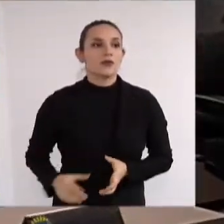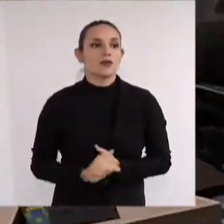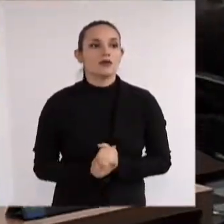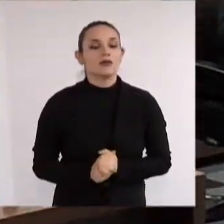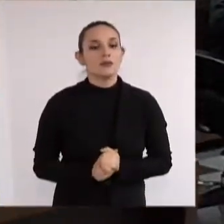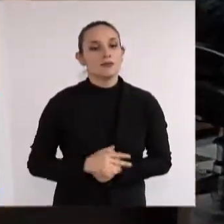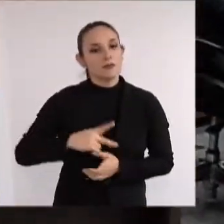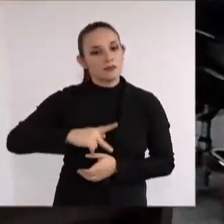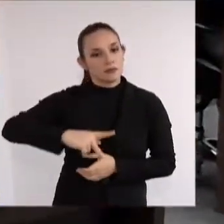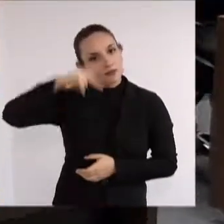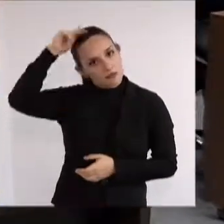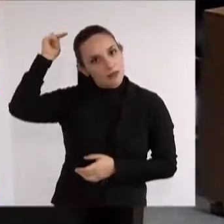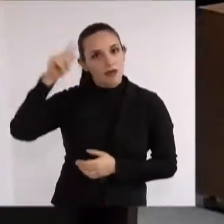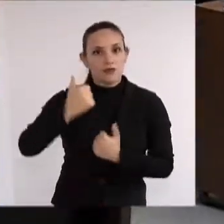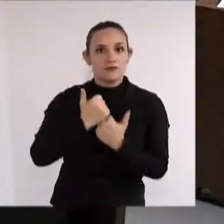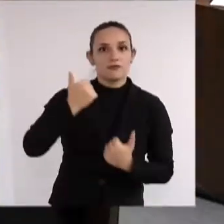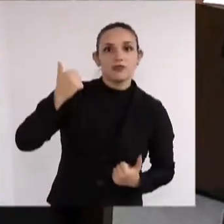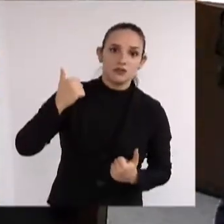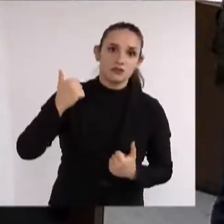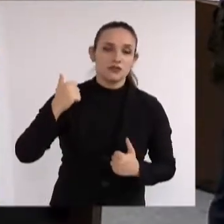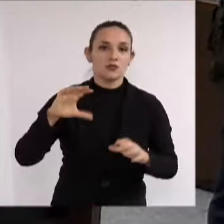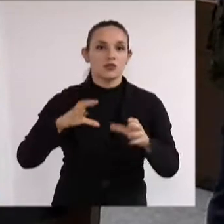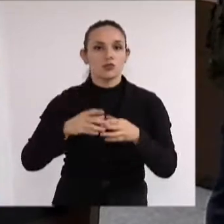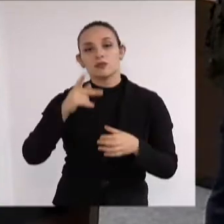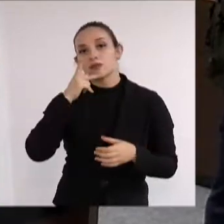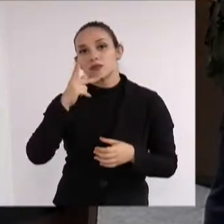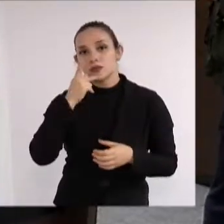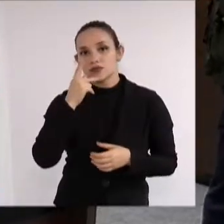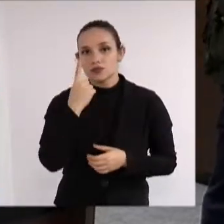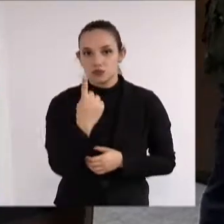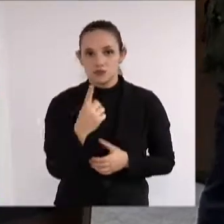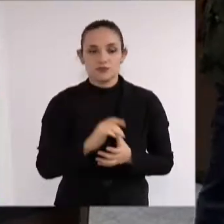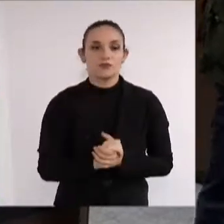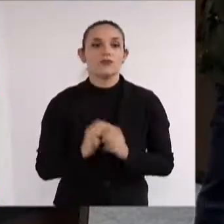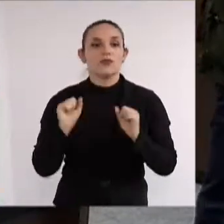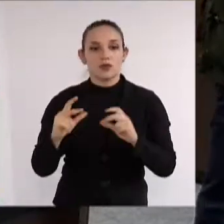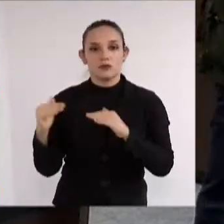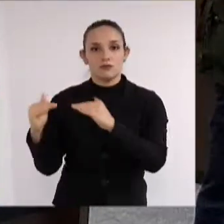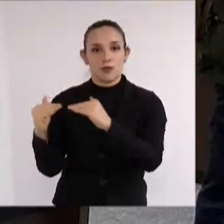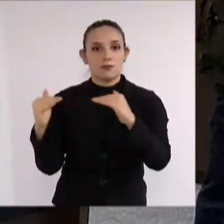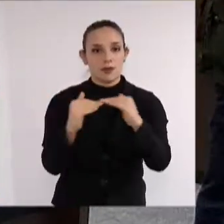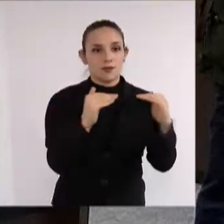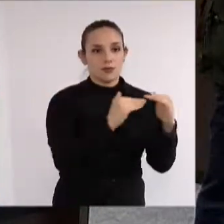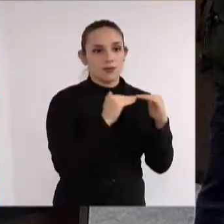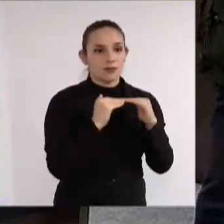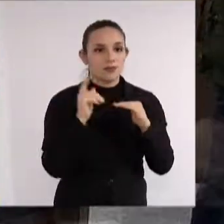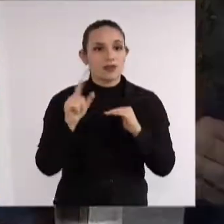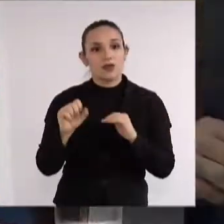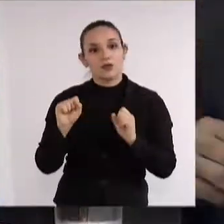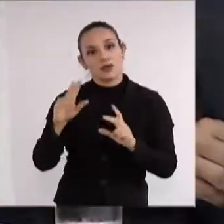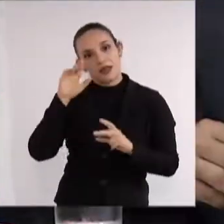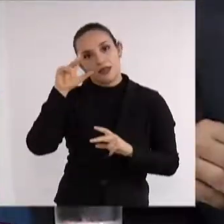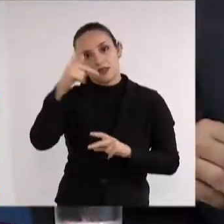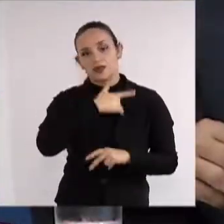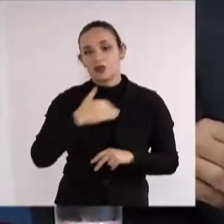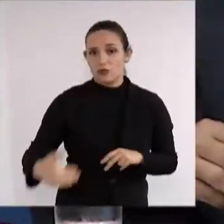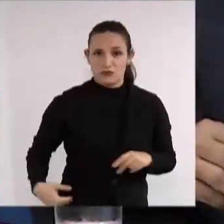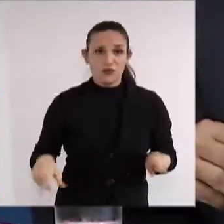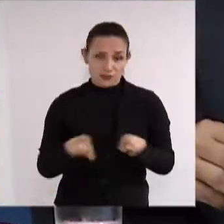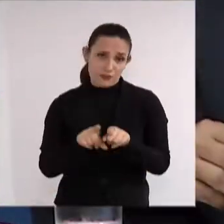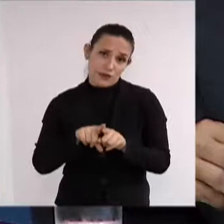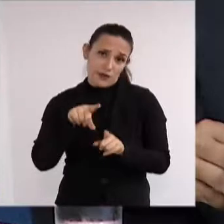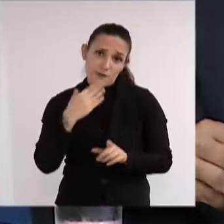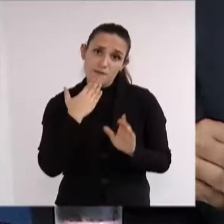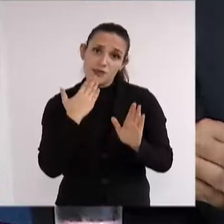Paulo Correia, vice-líder do Bloco Parlamentar 1. Havendo acordo, e já que a proposta foi do líder do governo, havendo